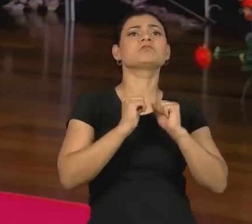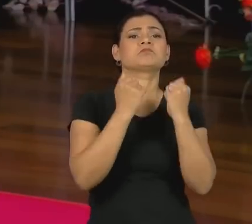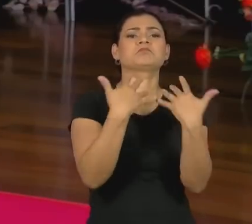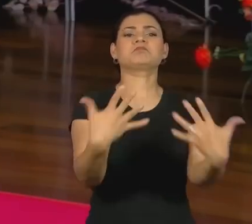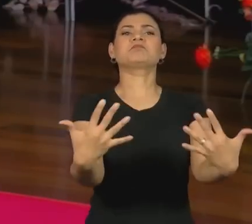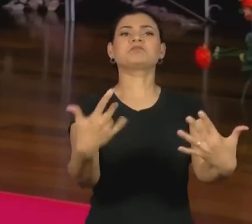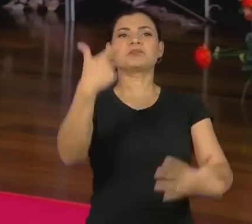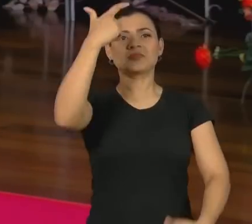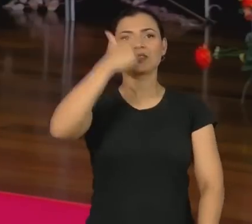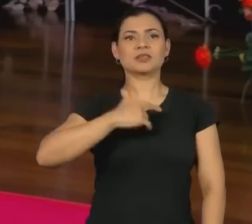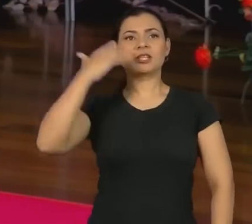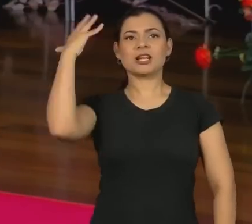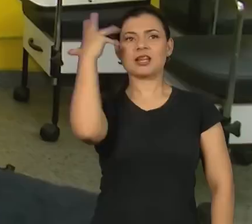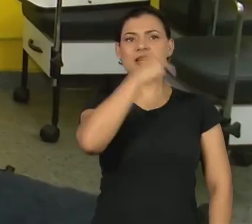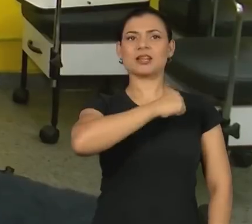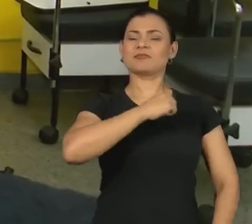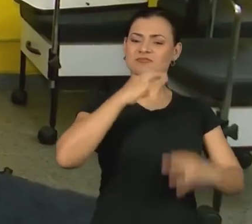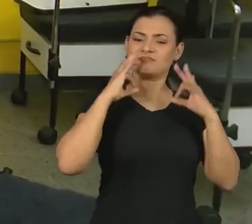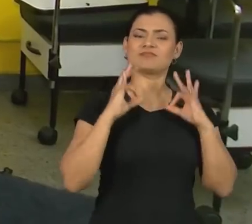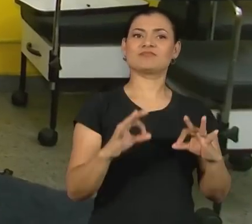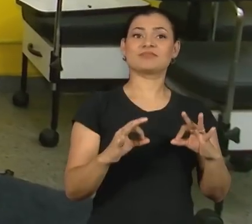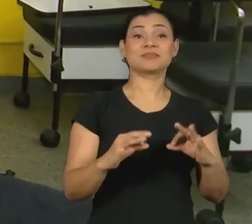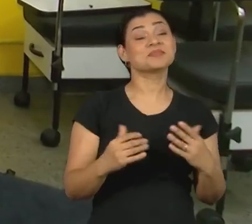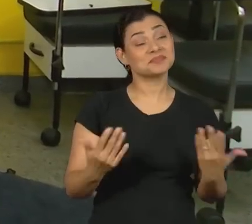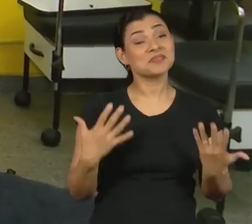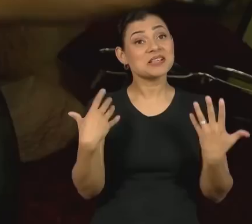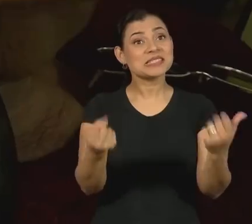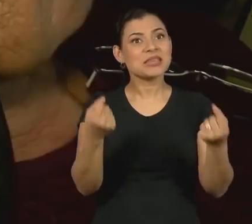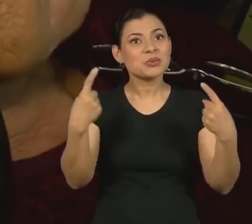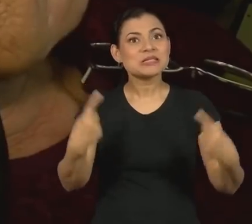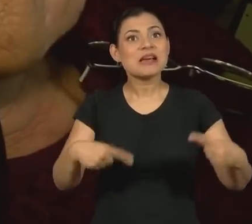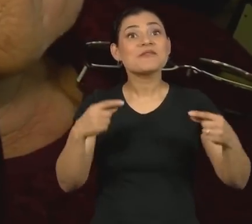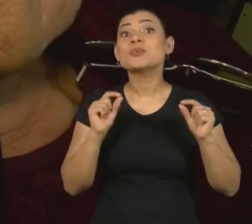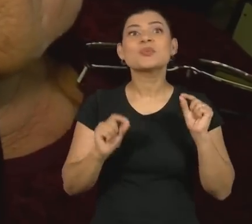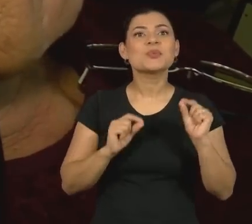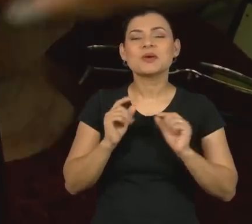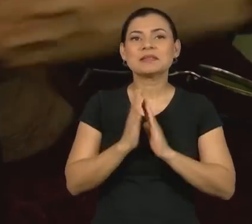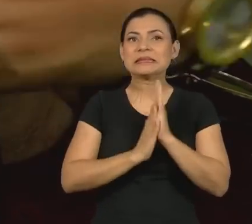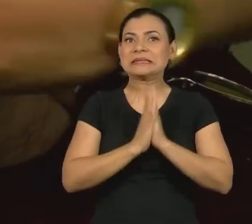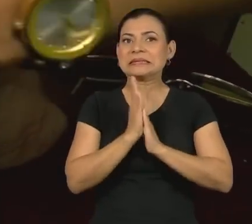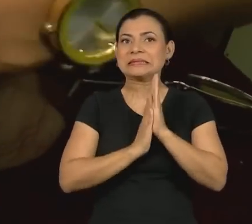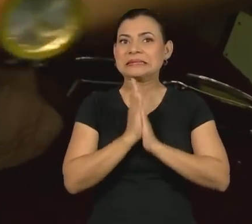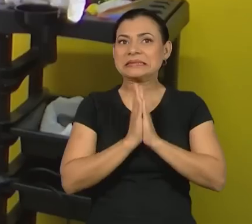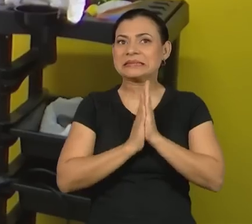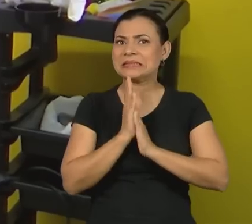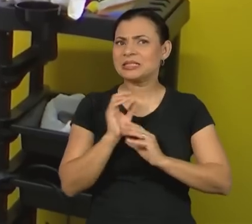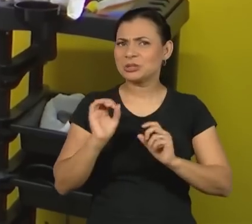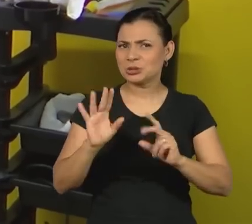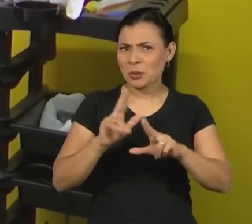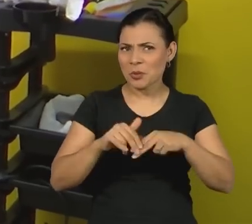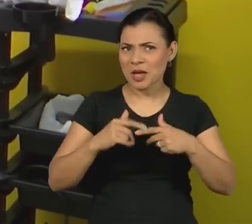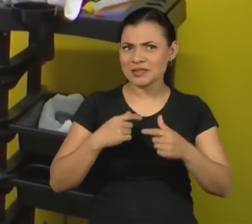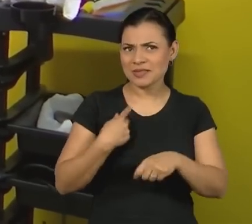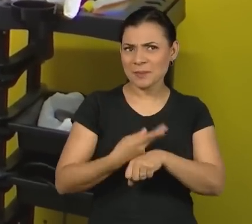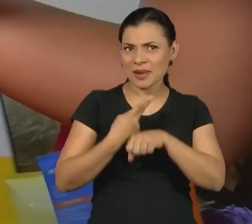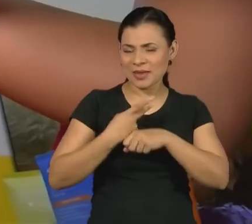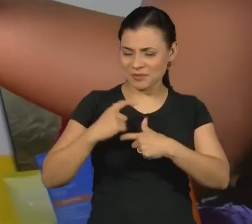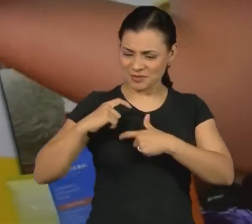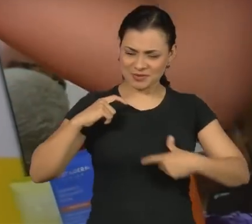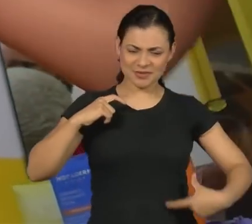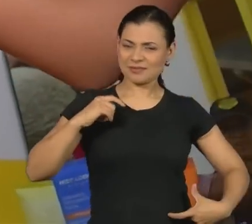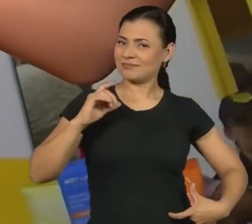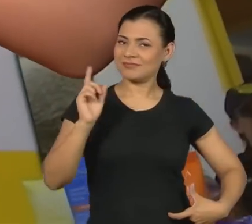que eu sou bela, que eu sou fera. Elas aceitaram o desafio não apenas por uma faixa, mas por algo muito maior.